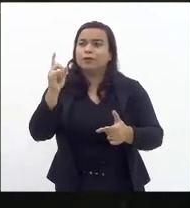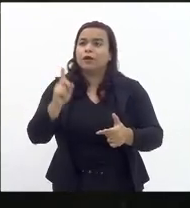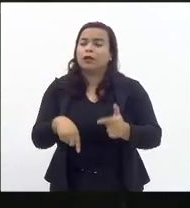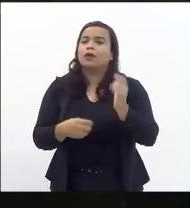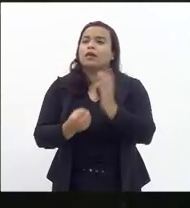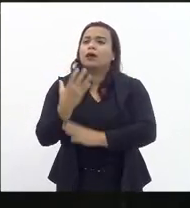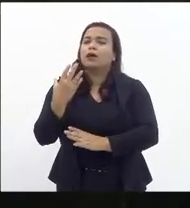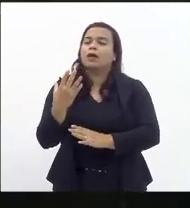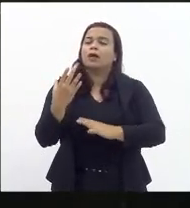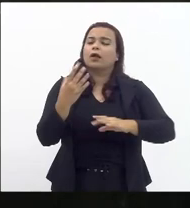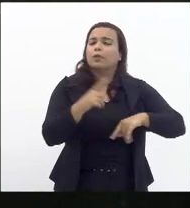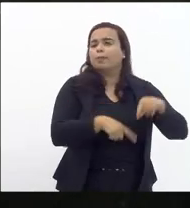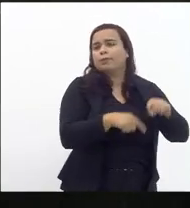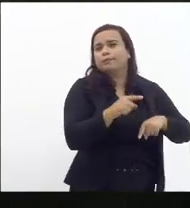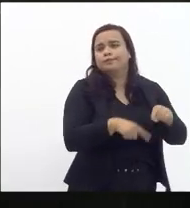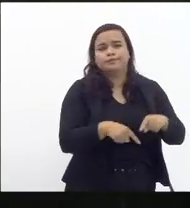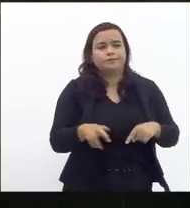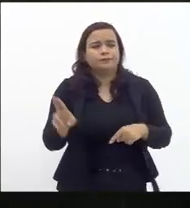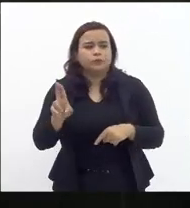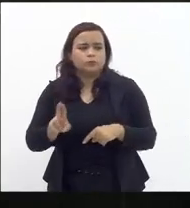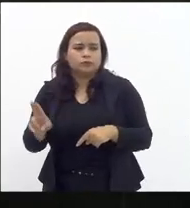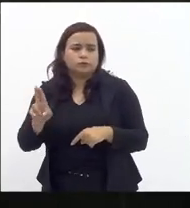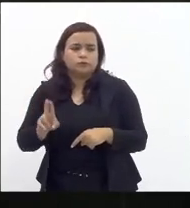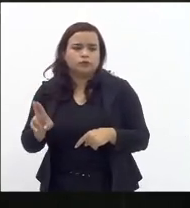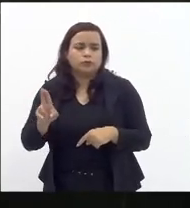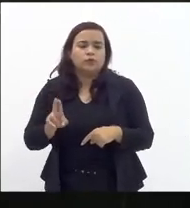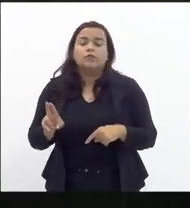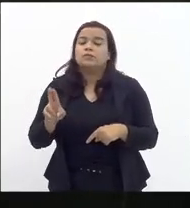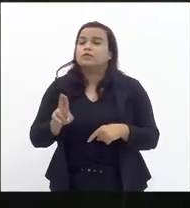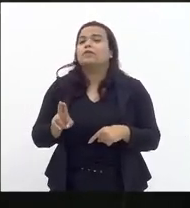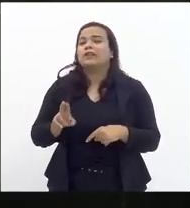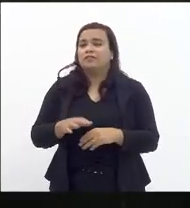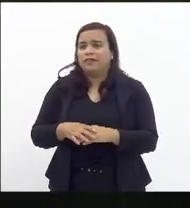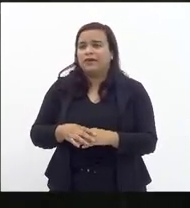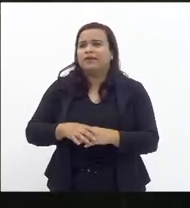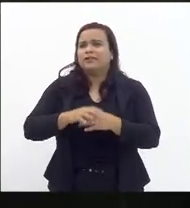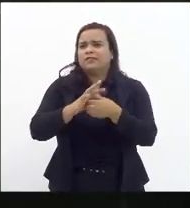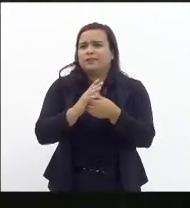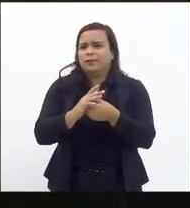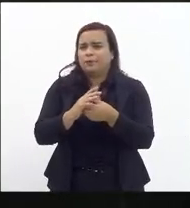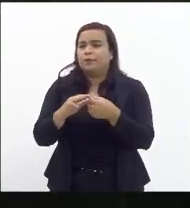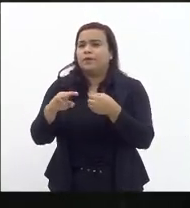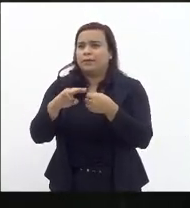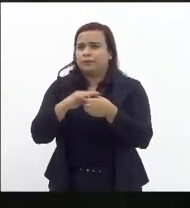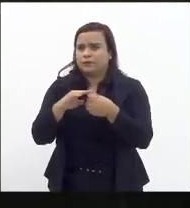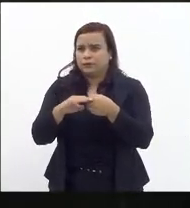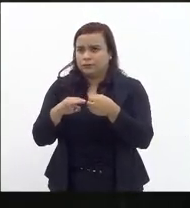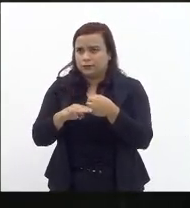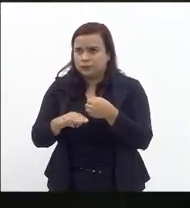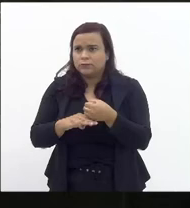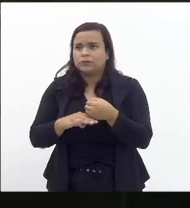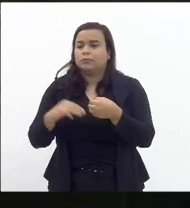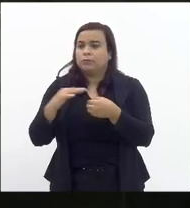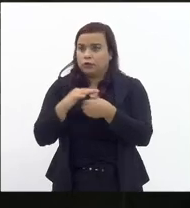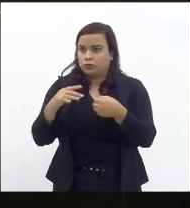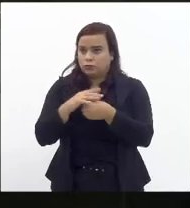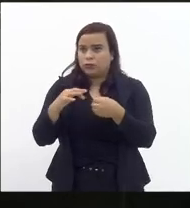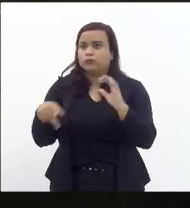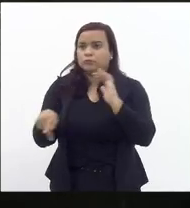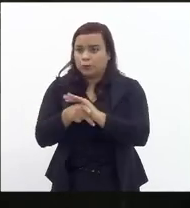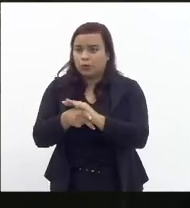matriz insumo-produto, com um sólido banco de dados, para que a gente pudesse fazer todas as